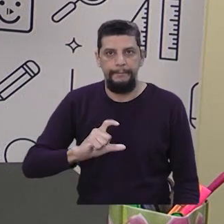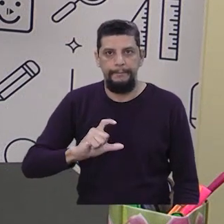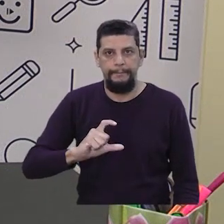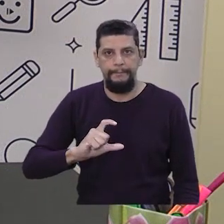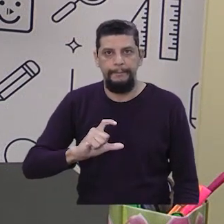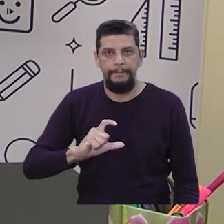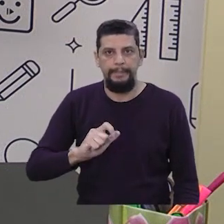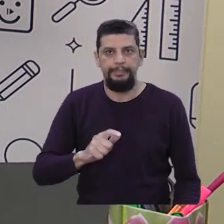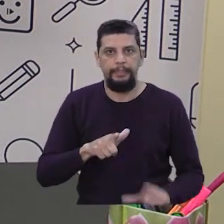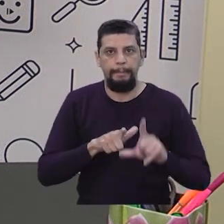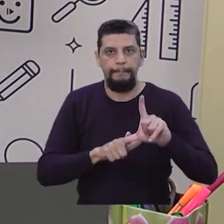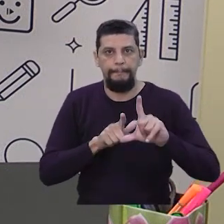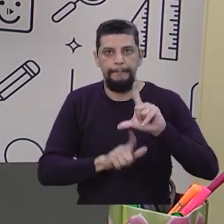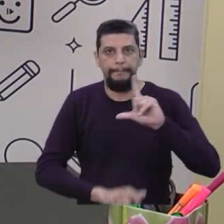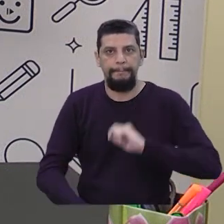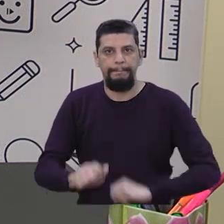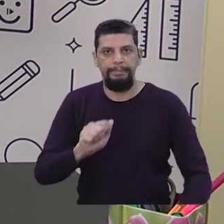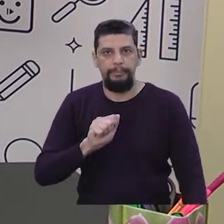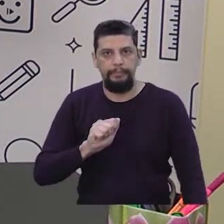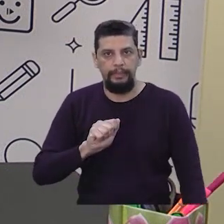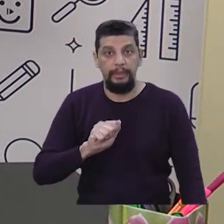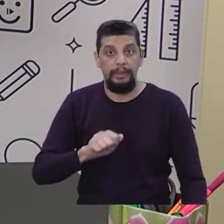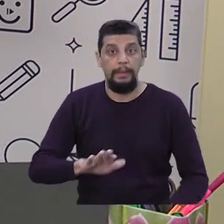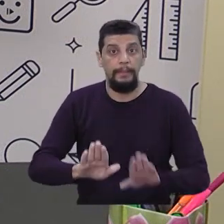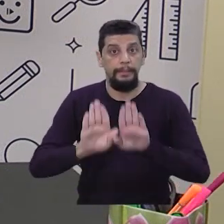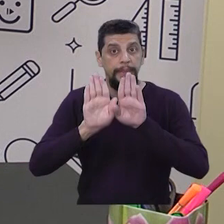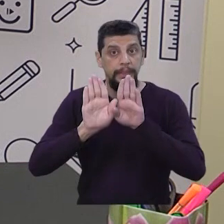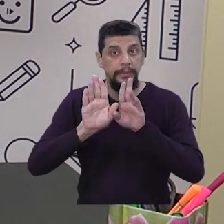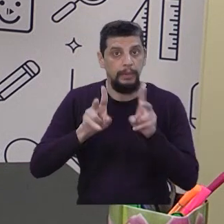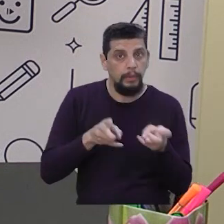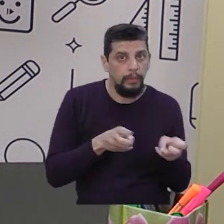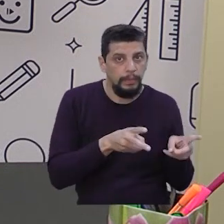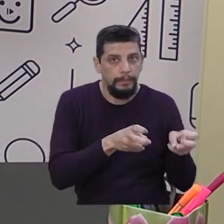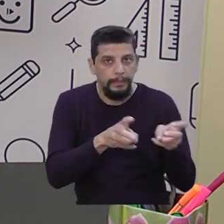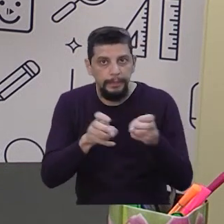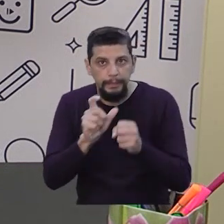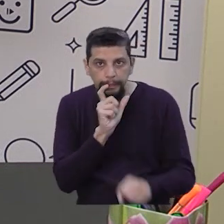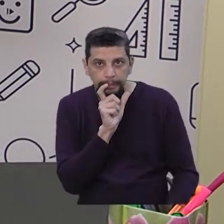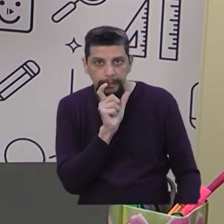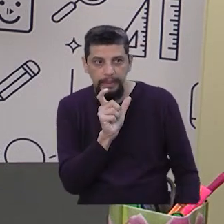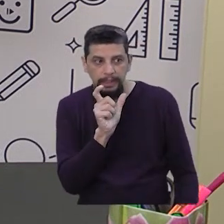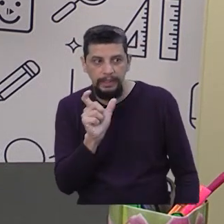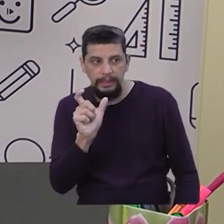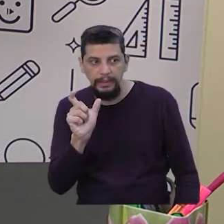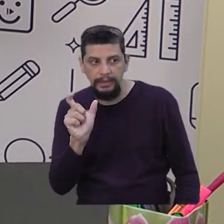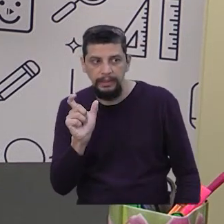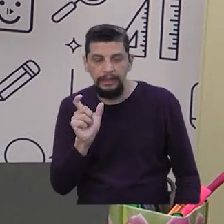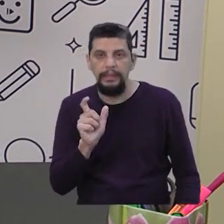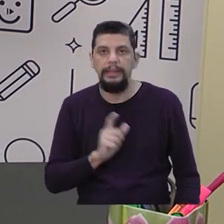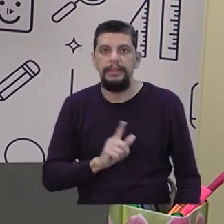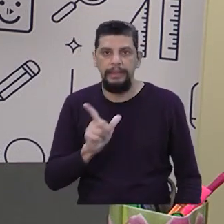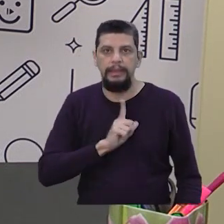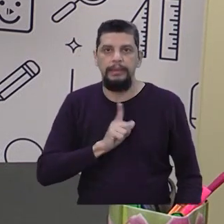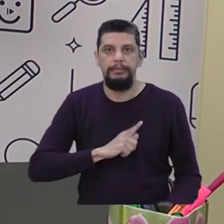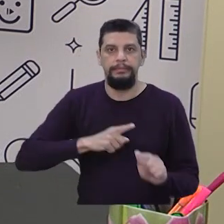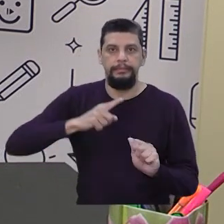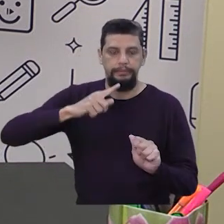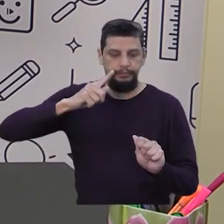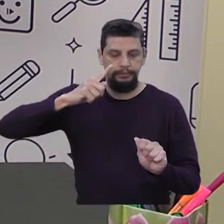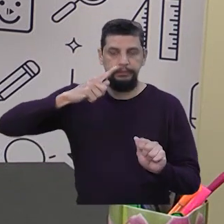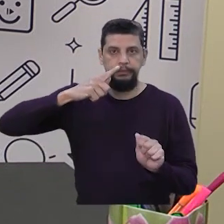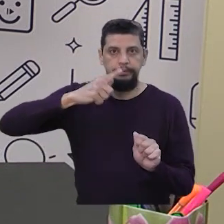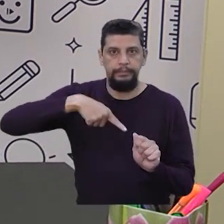Ó, é a letrinha A. Mas observa que esta palavra aqui, ela tem um